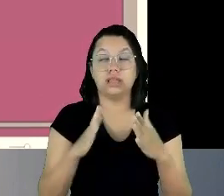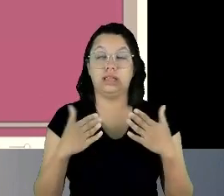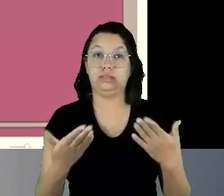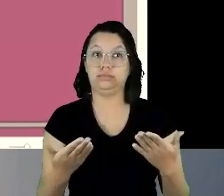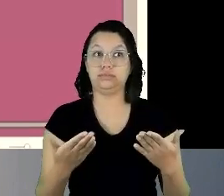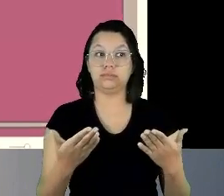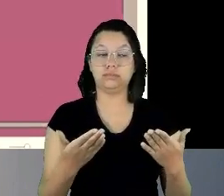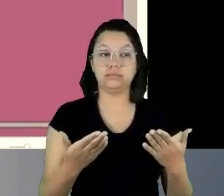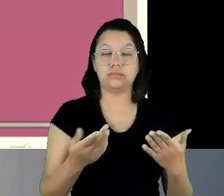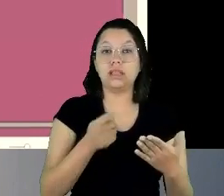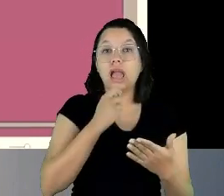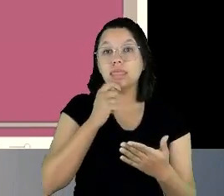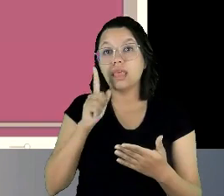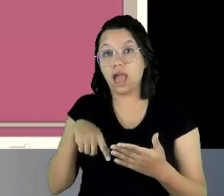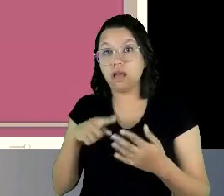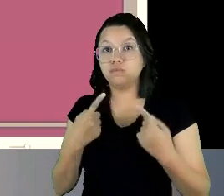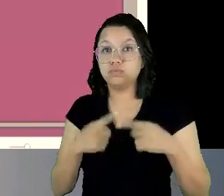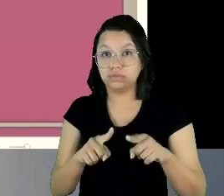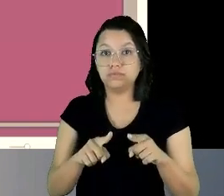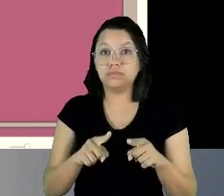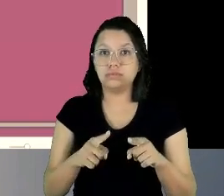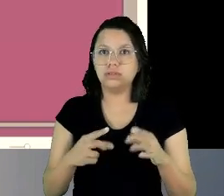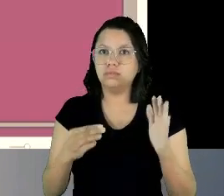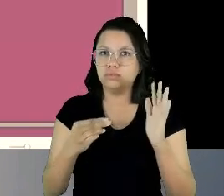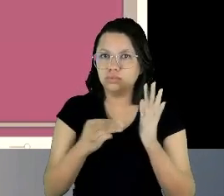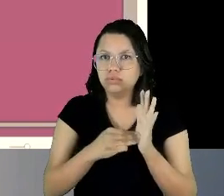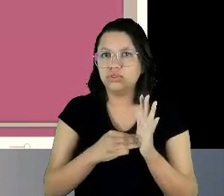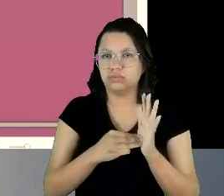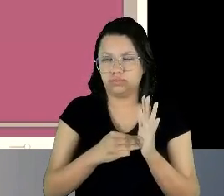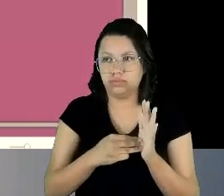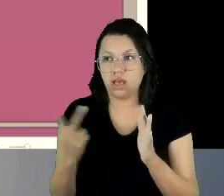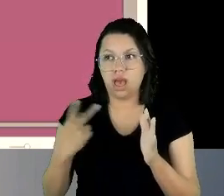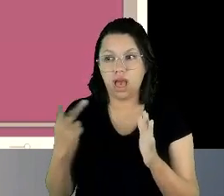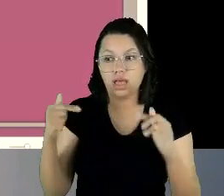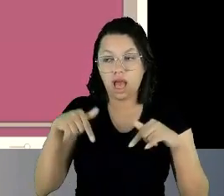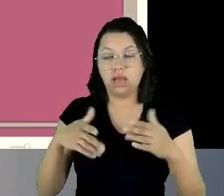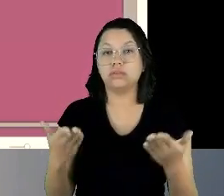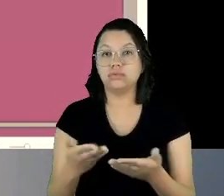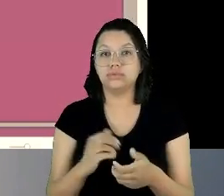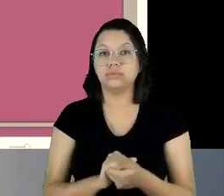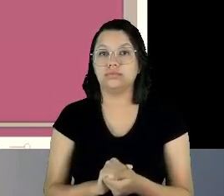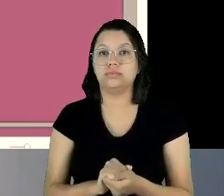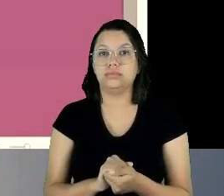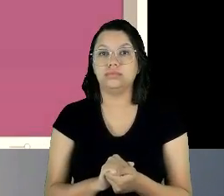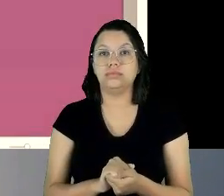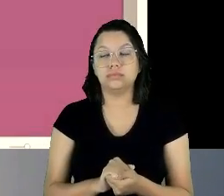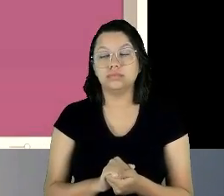Então, esse ainda é um desafio e esse é o motivo pelo qual estamos aqui hoje também.